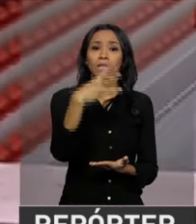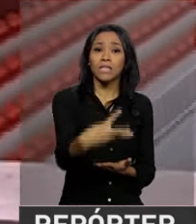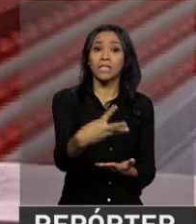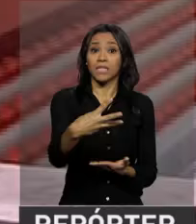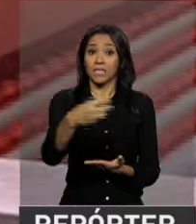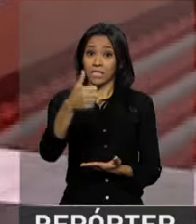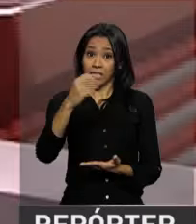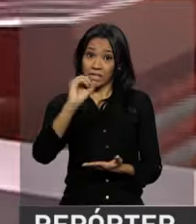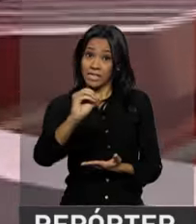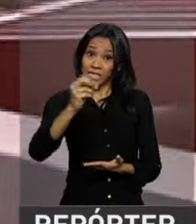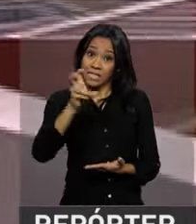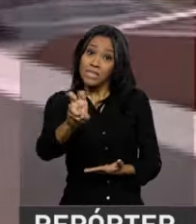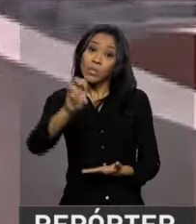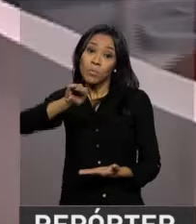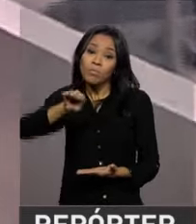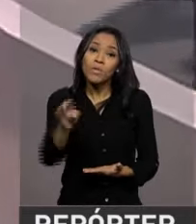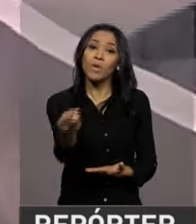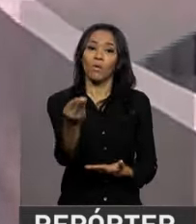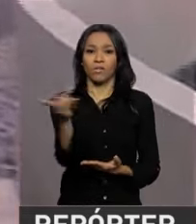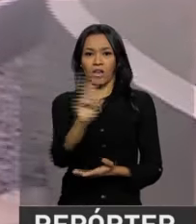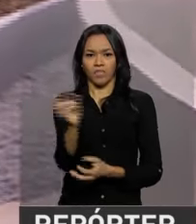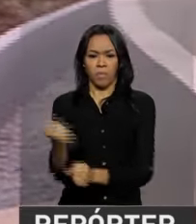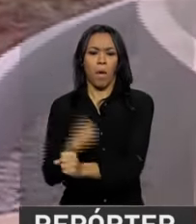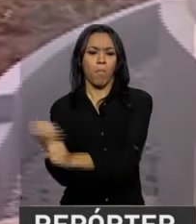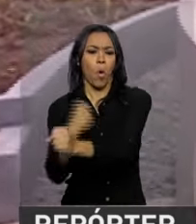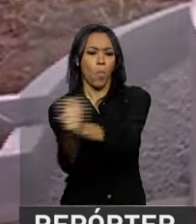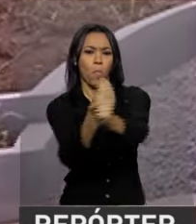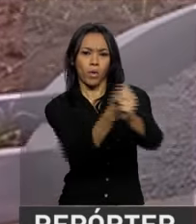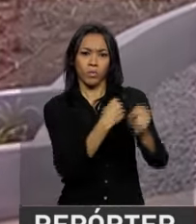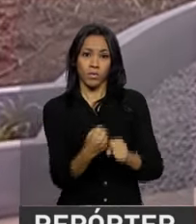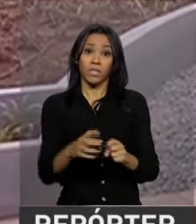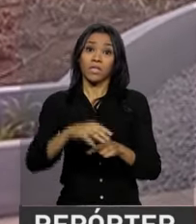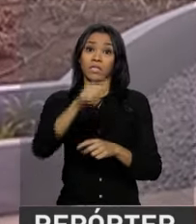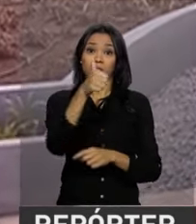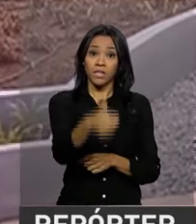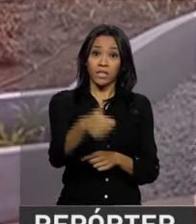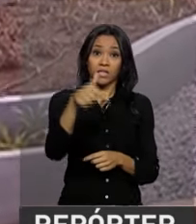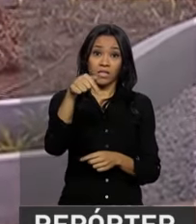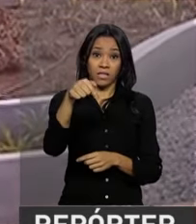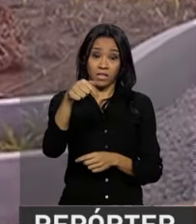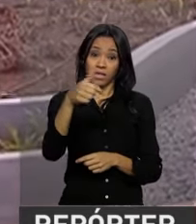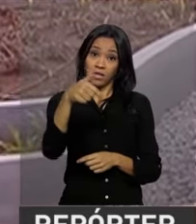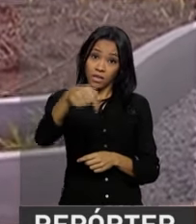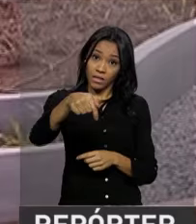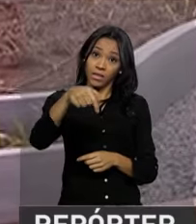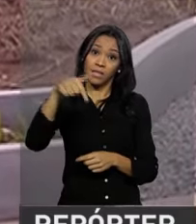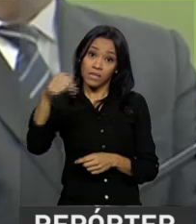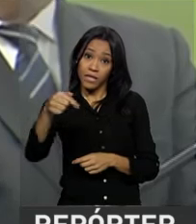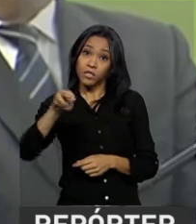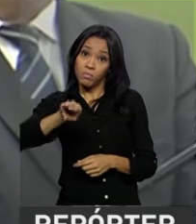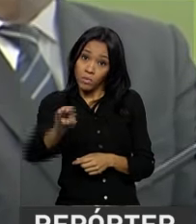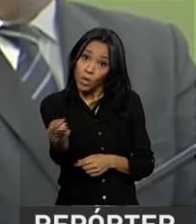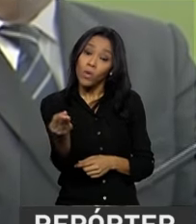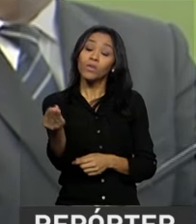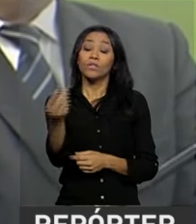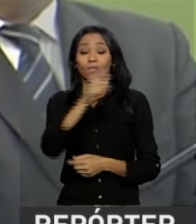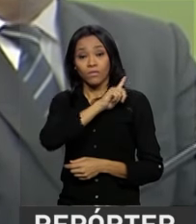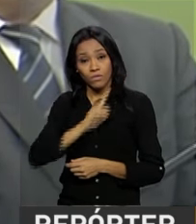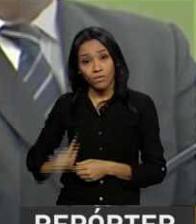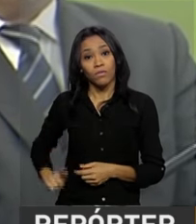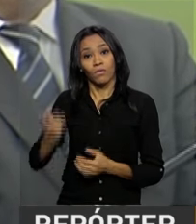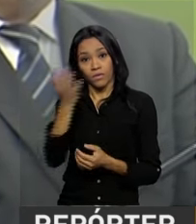milhões de reais na construção do centro. 187 milhões foram recursos do governo federal. Esta